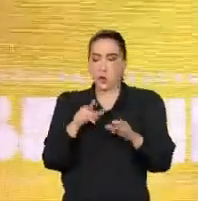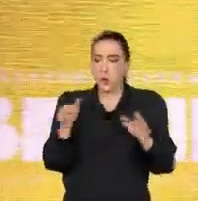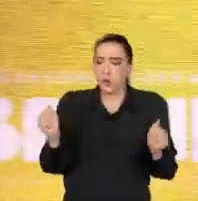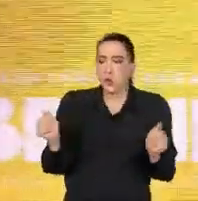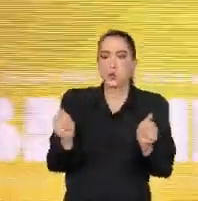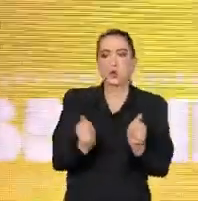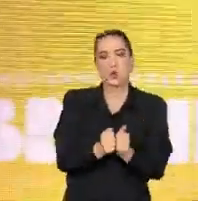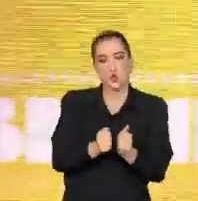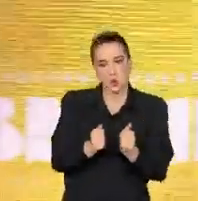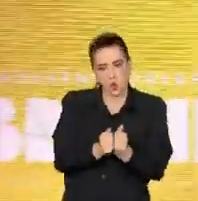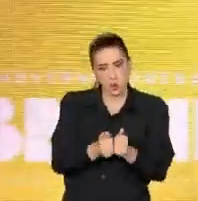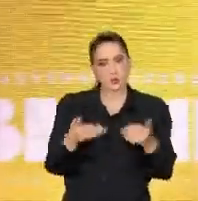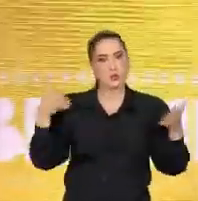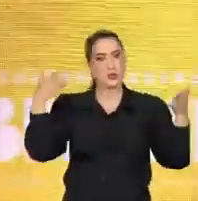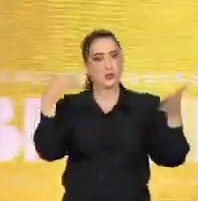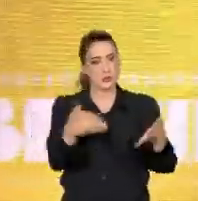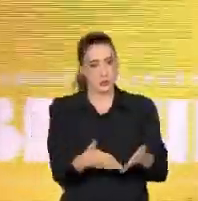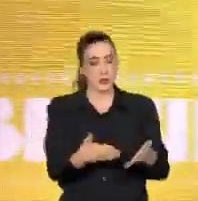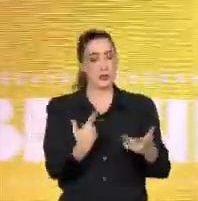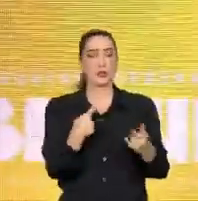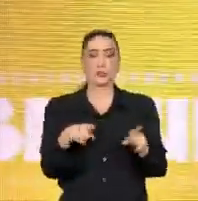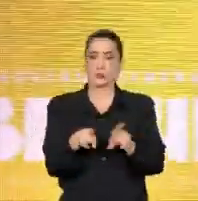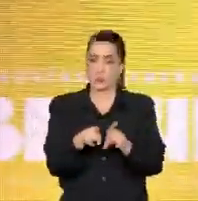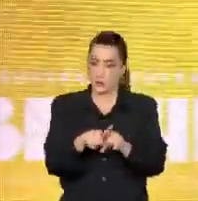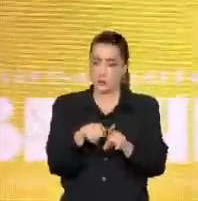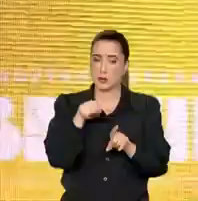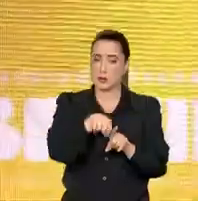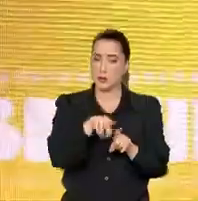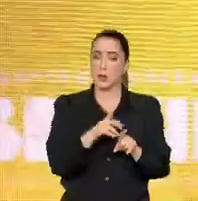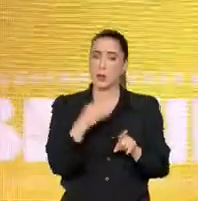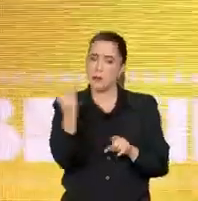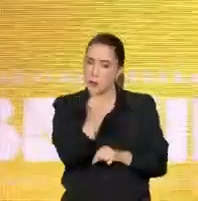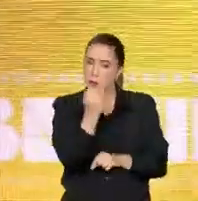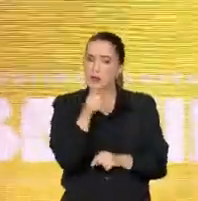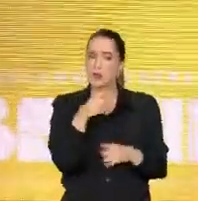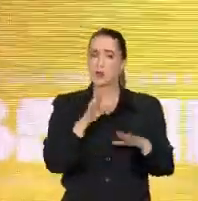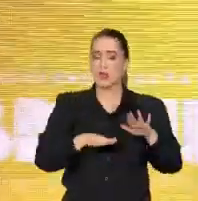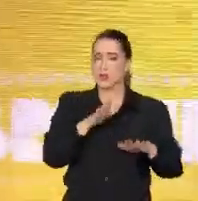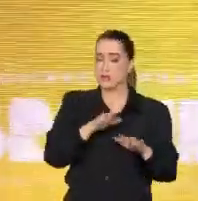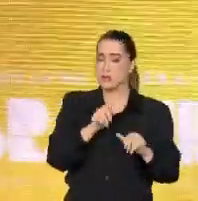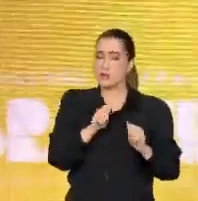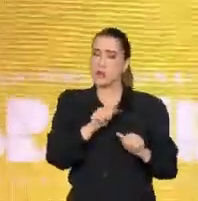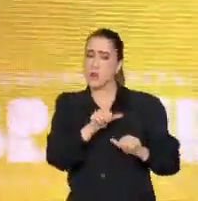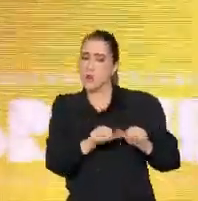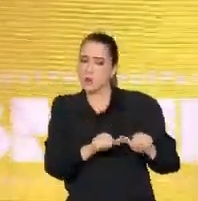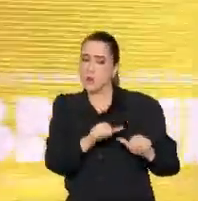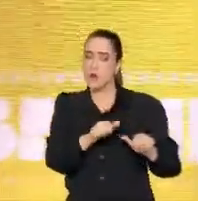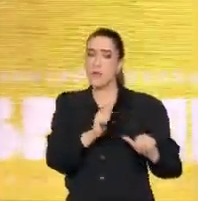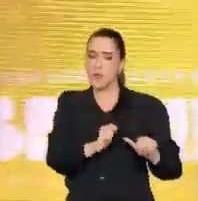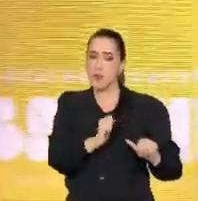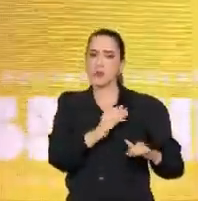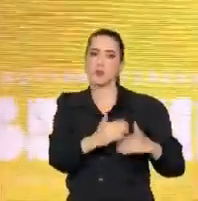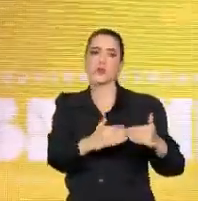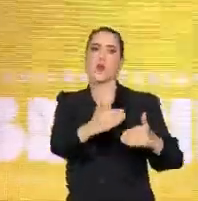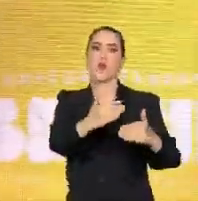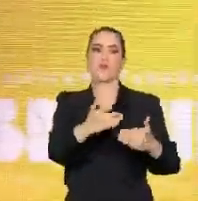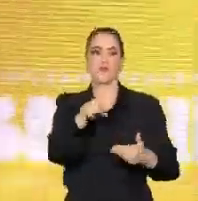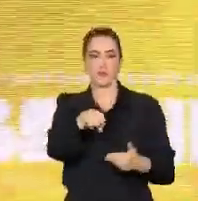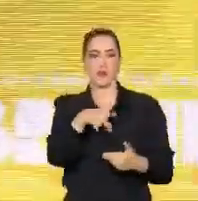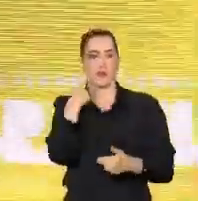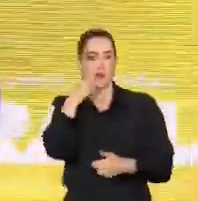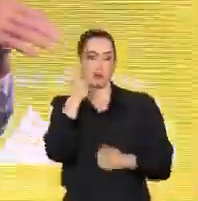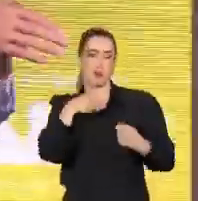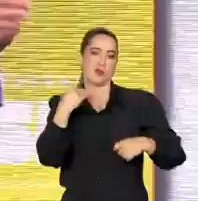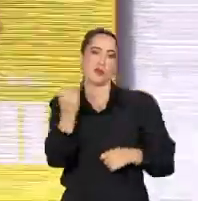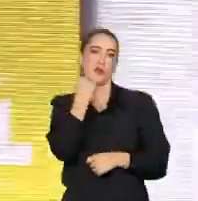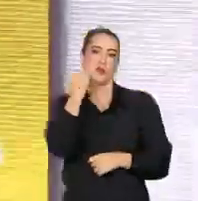horizontalmente, com a participação de todos, e empoderada, para que, independente das mudanças, ela possa continuar.